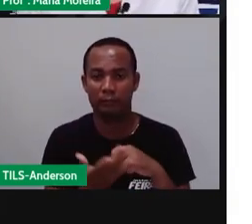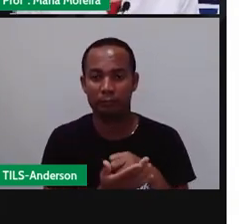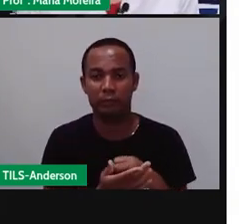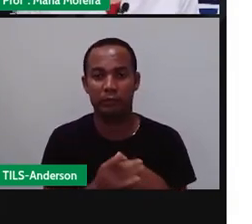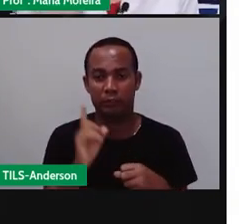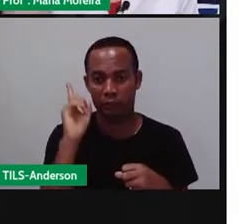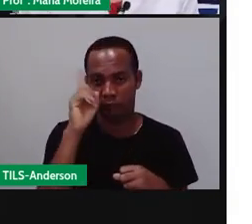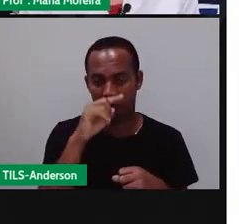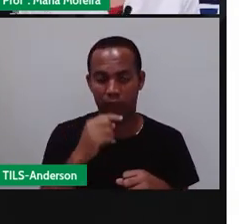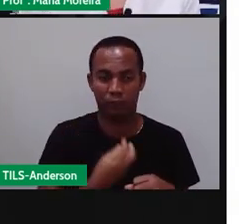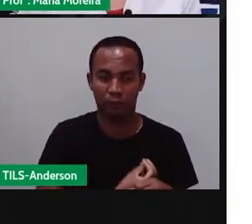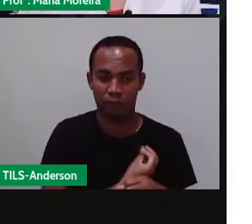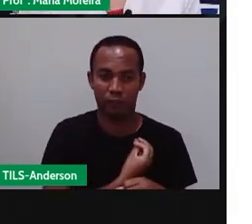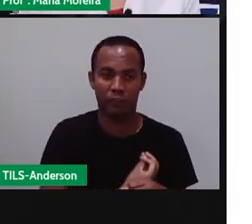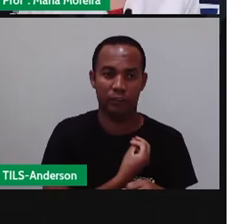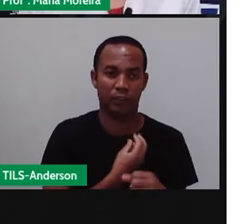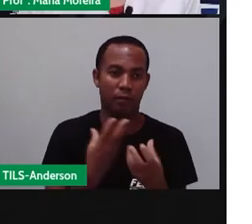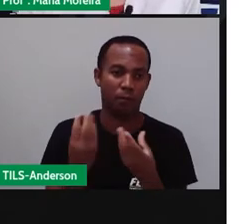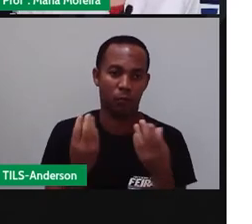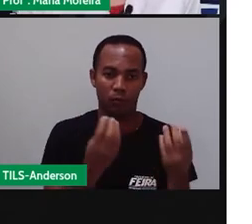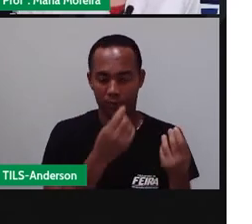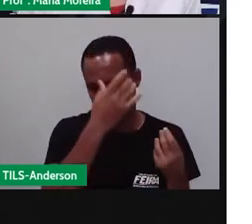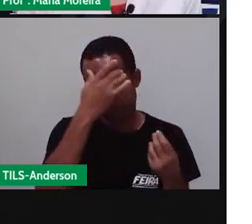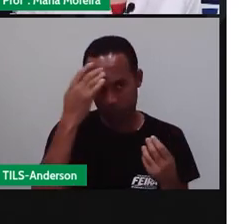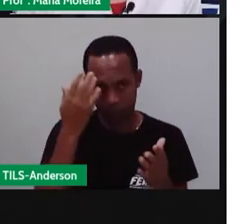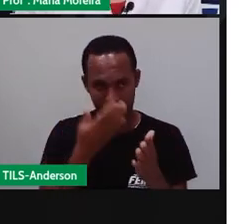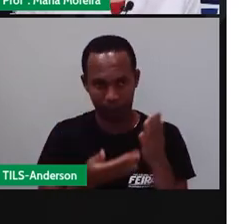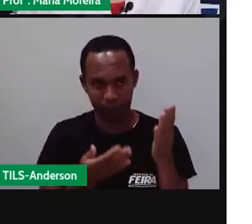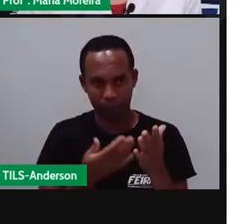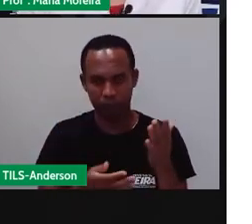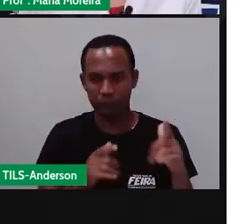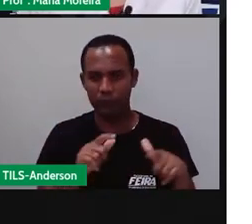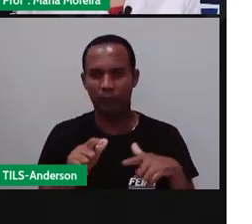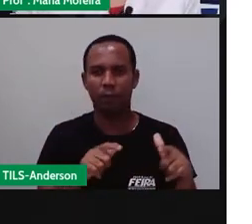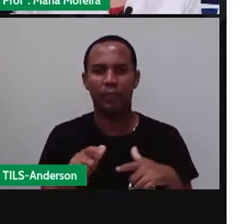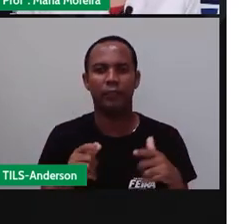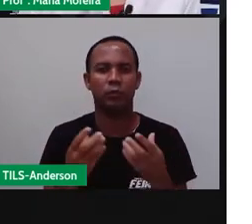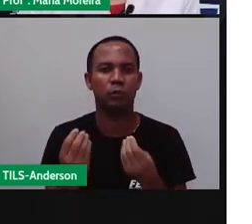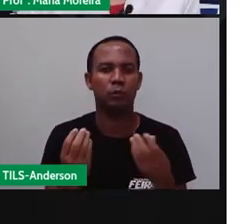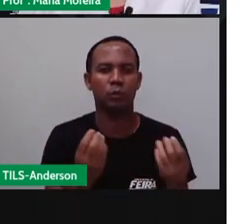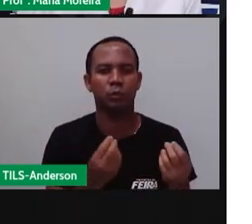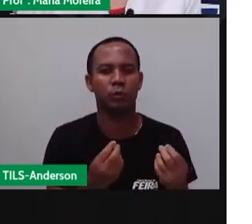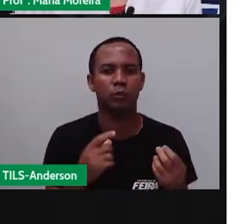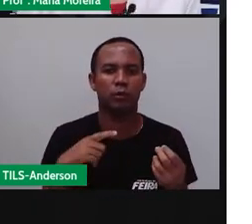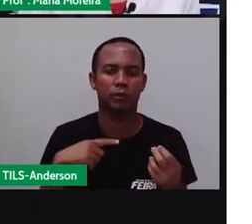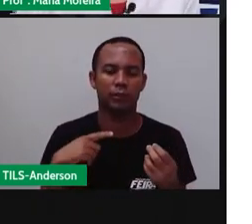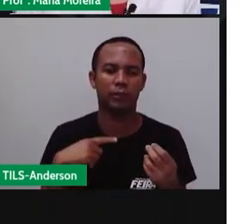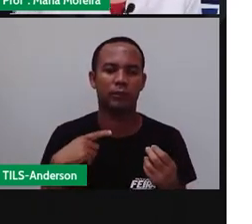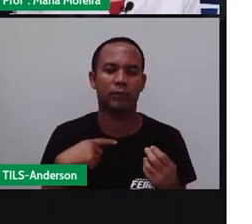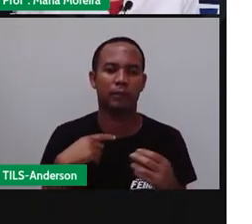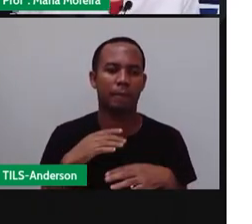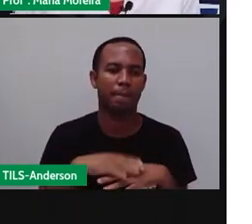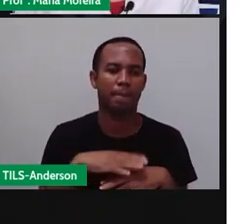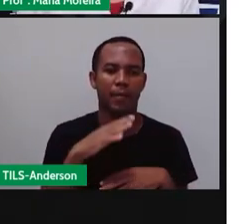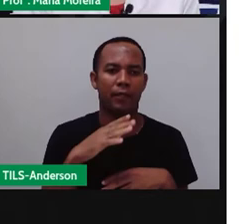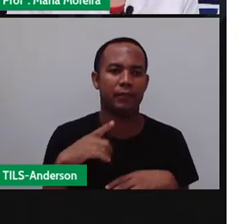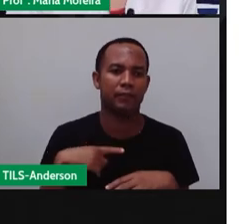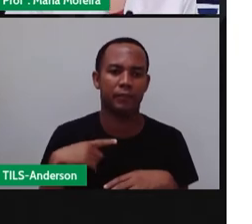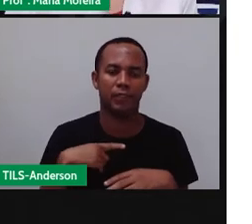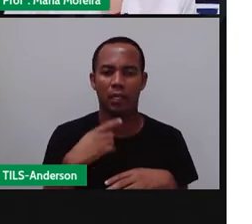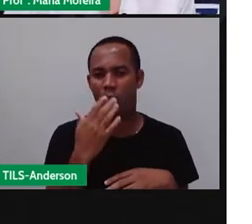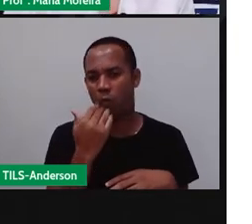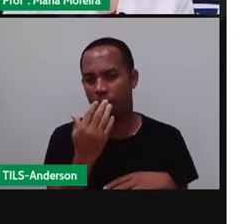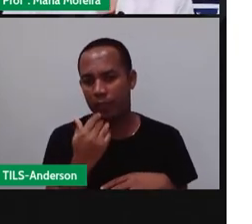pandemia, onde várias pessoas perderam o emprego, certo? E que precisam lutar e lutar muito para ter o básico, que é ter o que